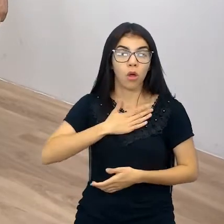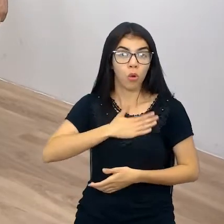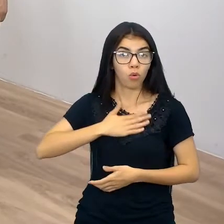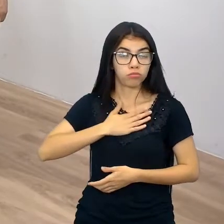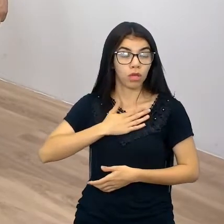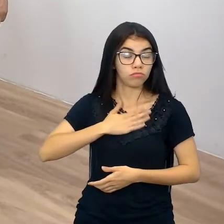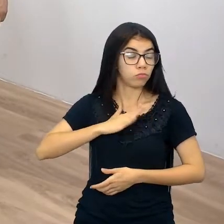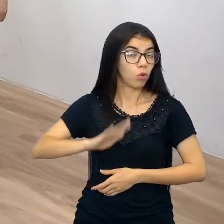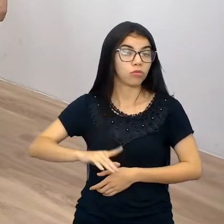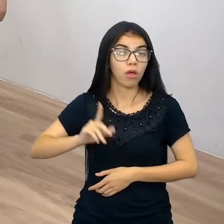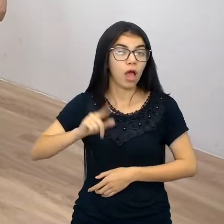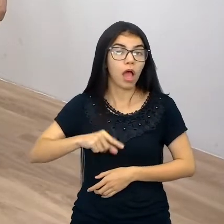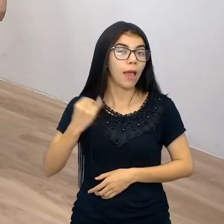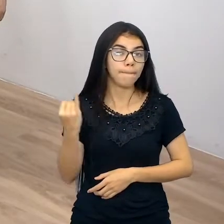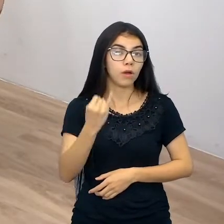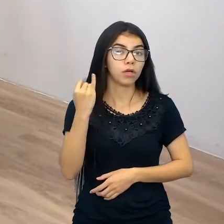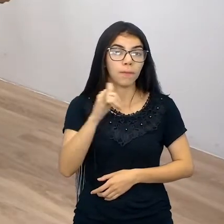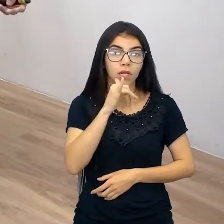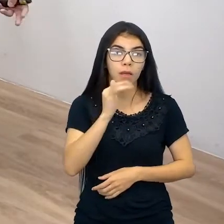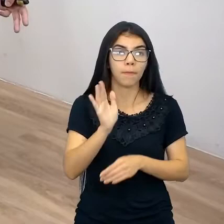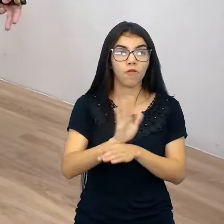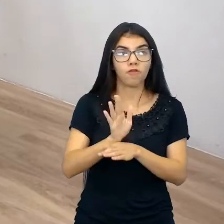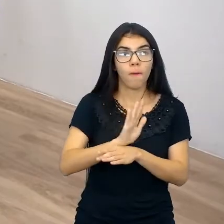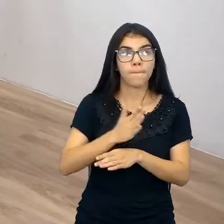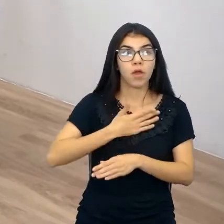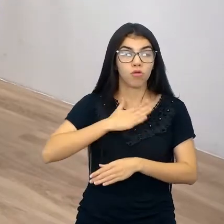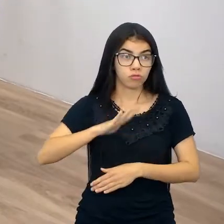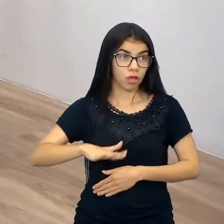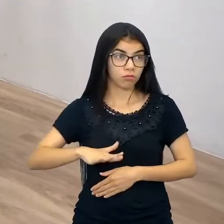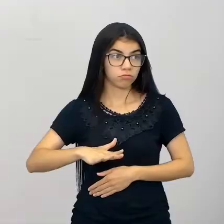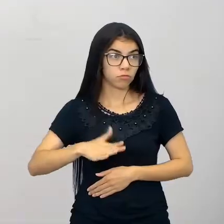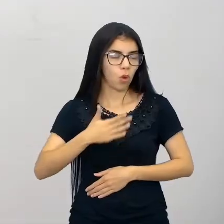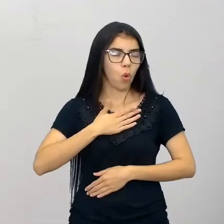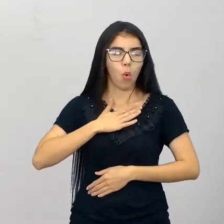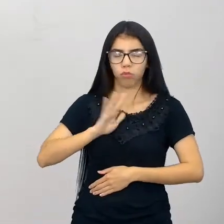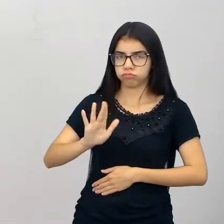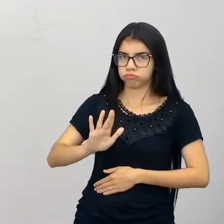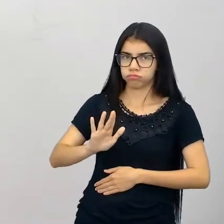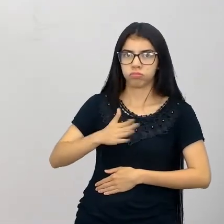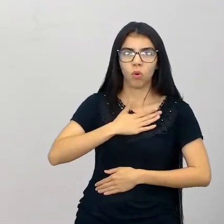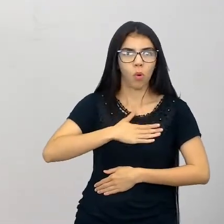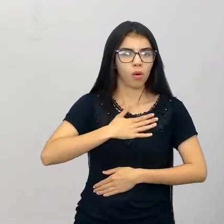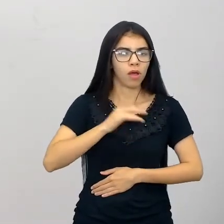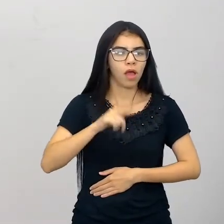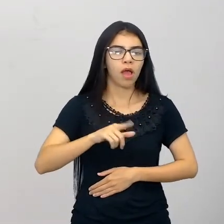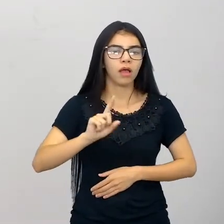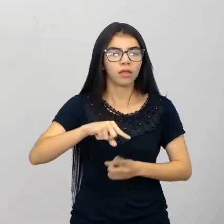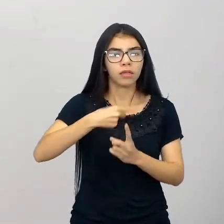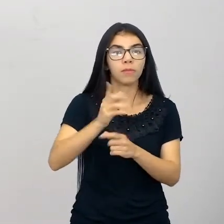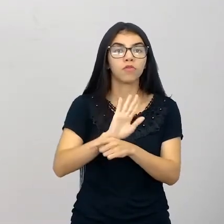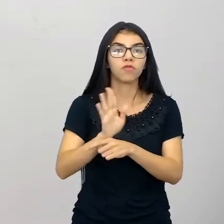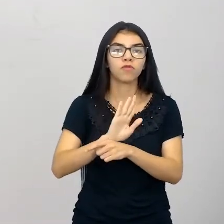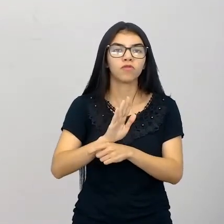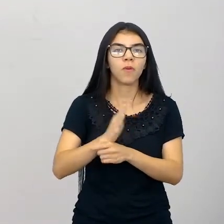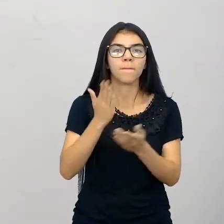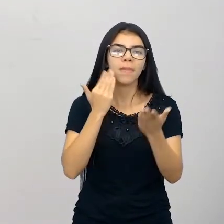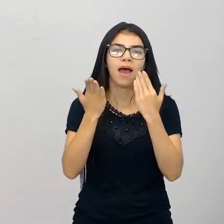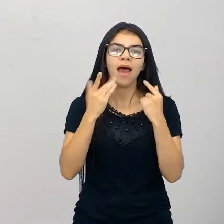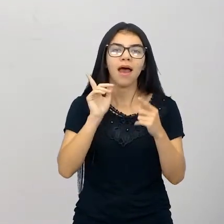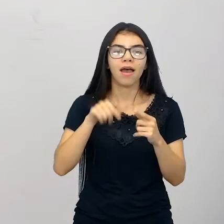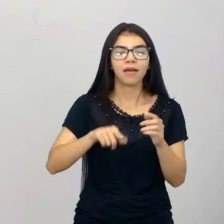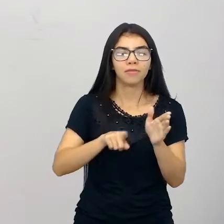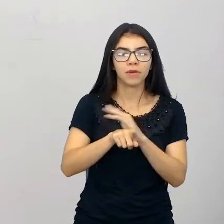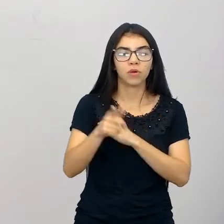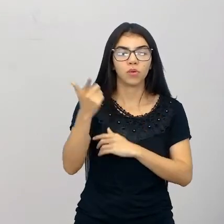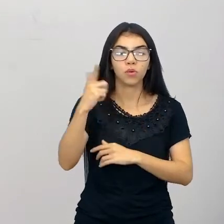importante também. Porque, puxa vida, gostei do filme, não gostei. Pô, sentar depois, bater papo sobre o filme, nossa, é a coisa mais maravilhosa. E a última pergunta na